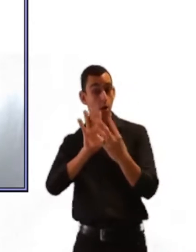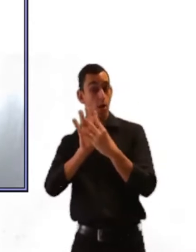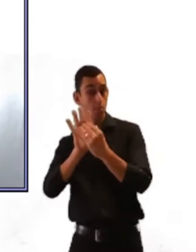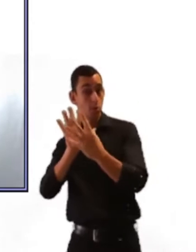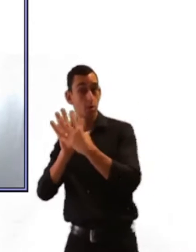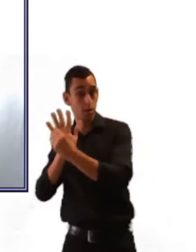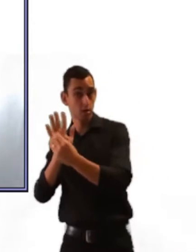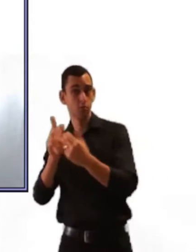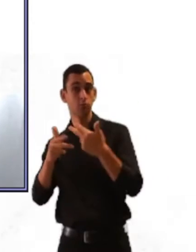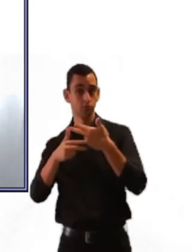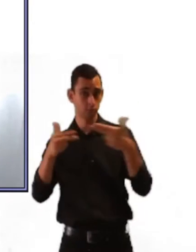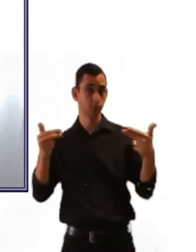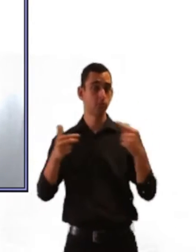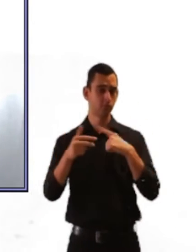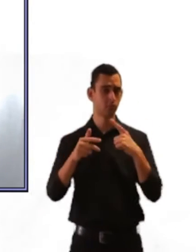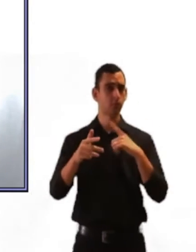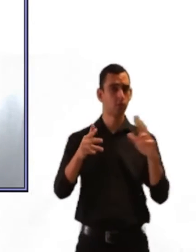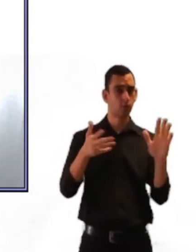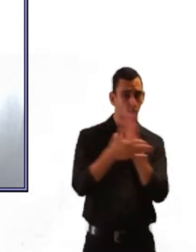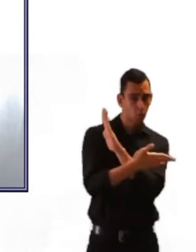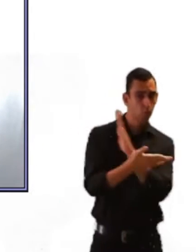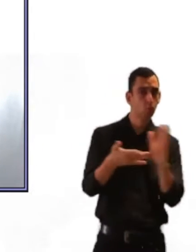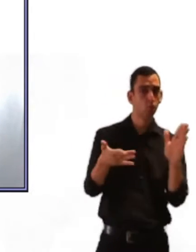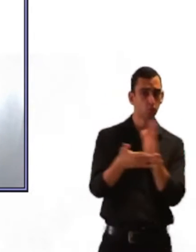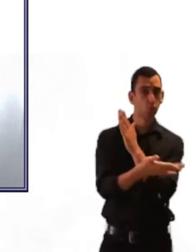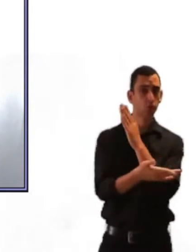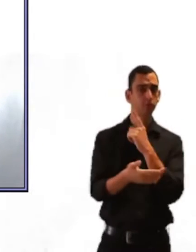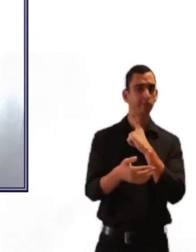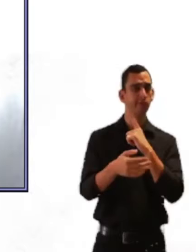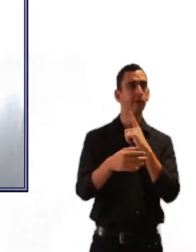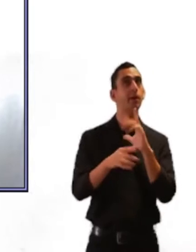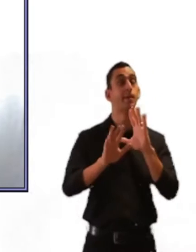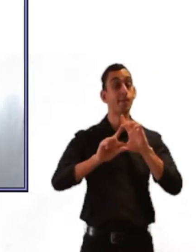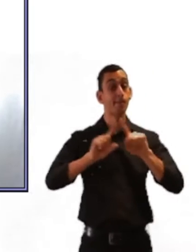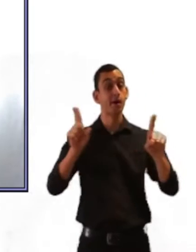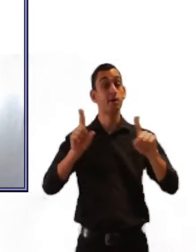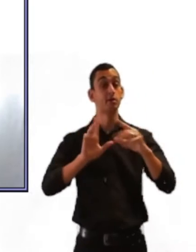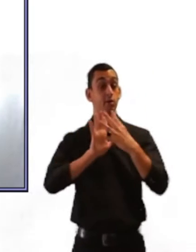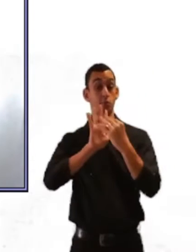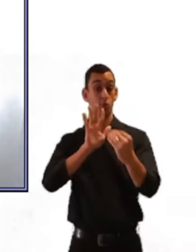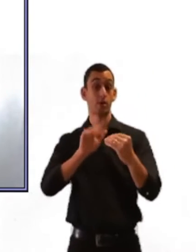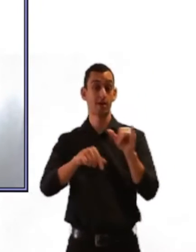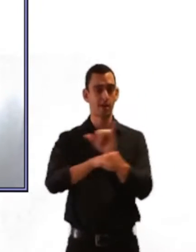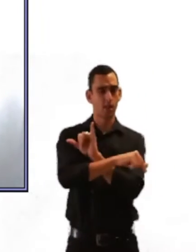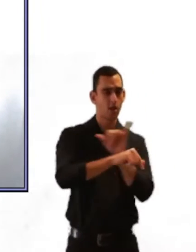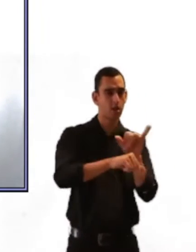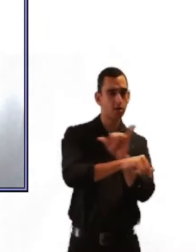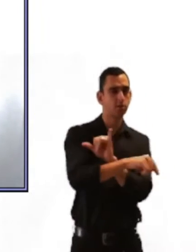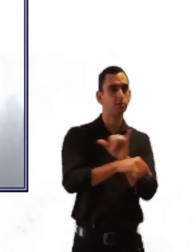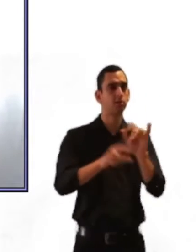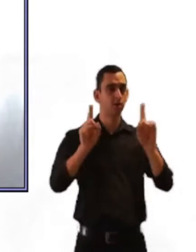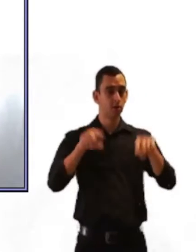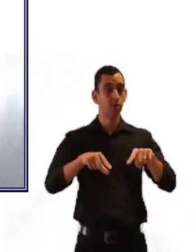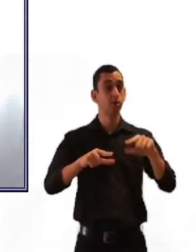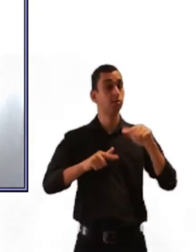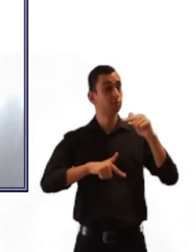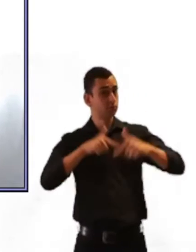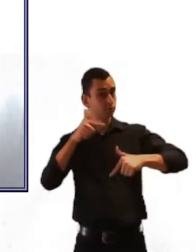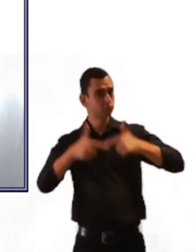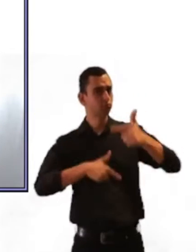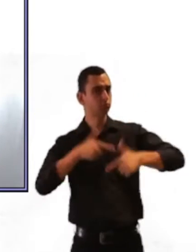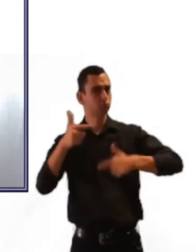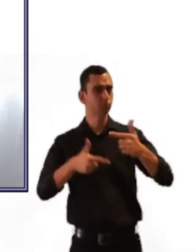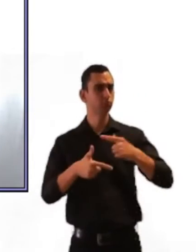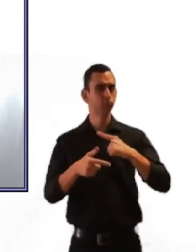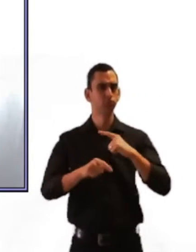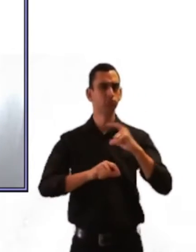este modelo, melhor dizendo, esse modelo que é o modelo estratégico, ele, como eu disse para vocês, é muito trabalhado na teoria dos jogos, né?